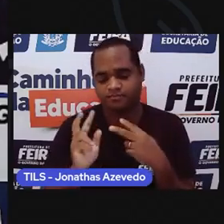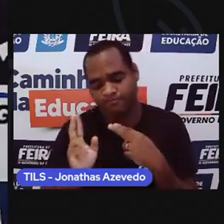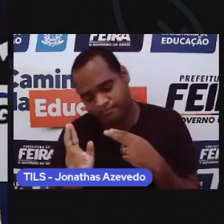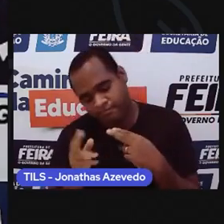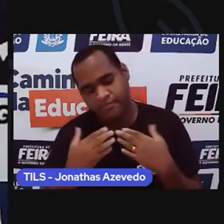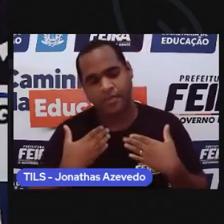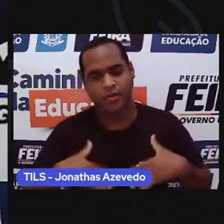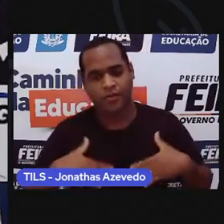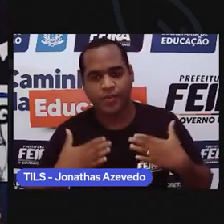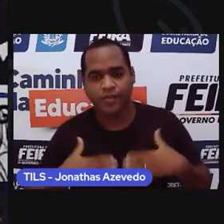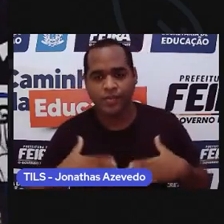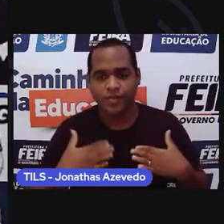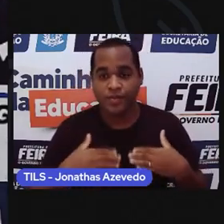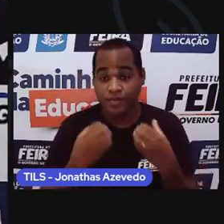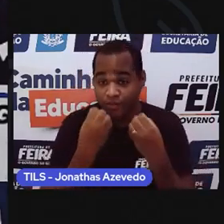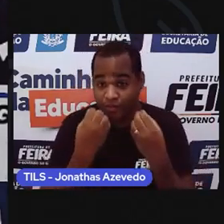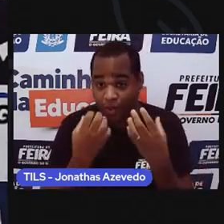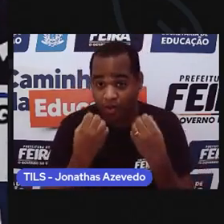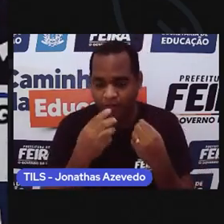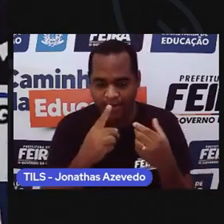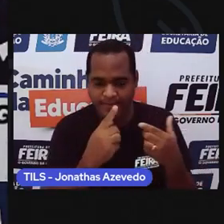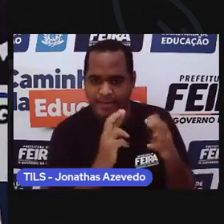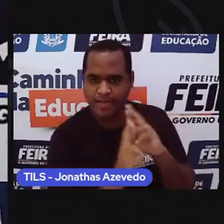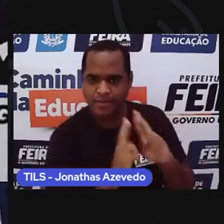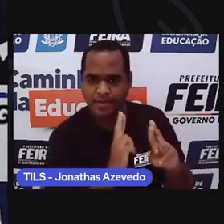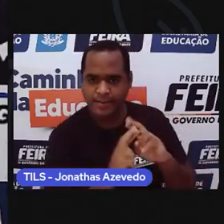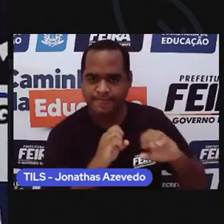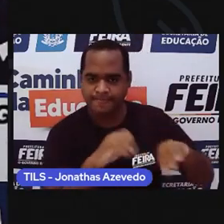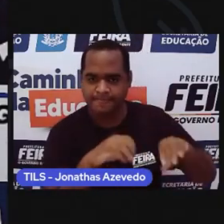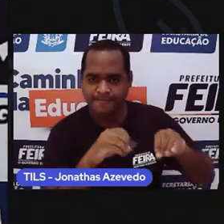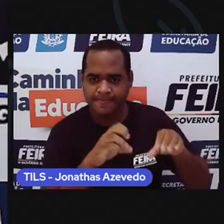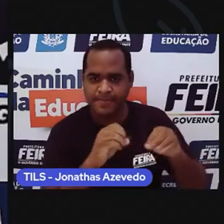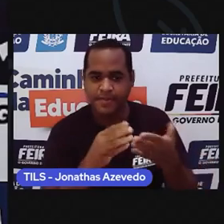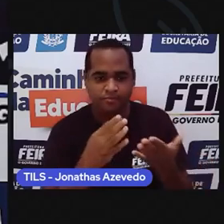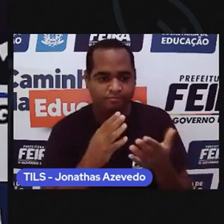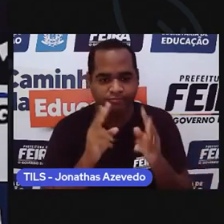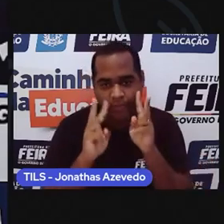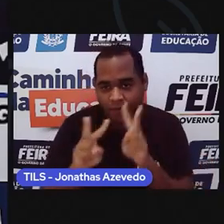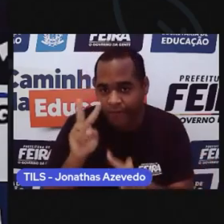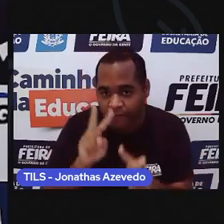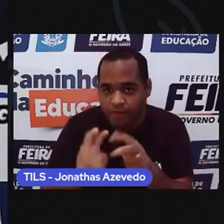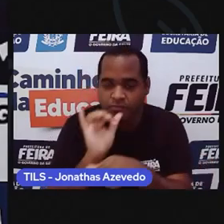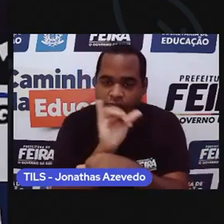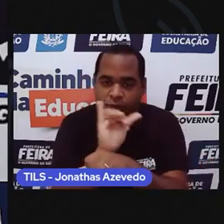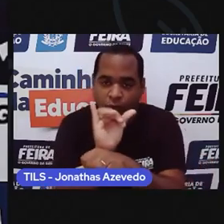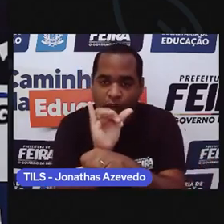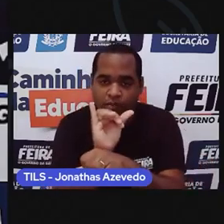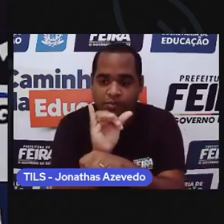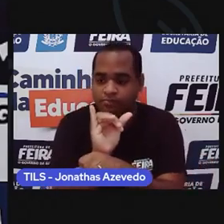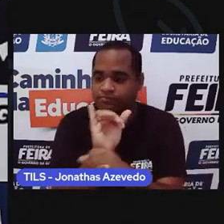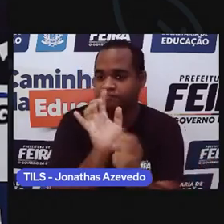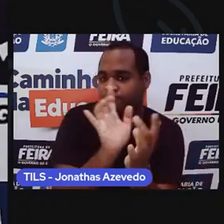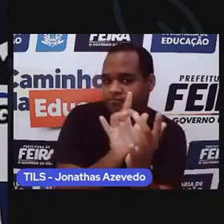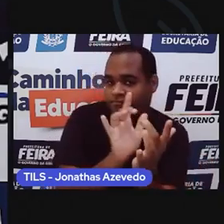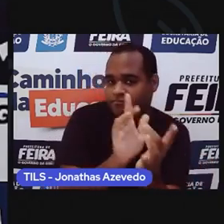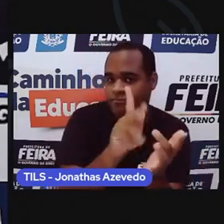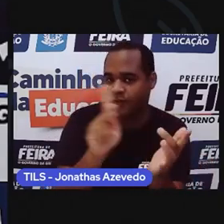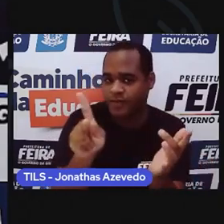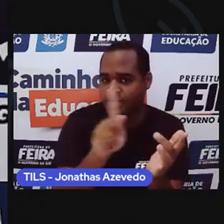Descansados? Estão fazendo as atividades? Assistindo às aulas? Estão em contato com seus